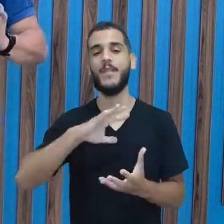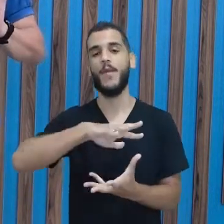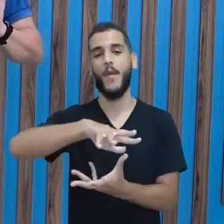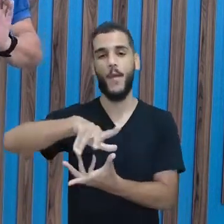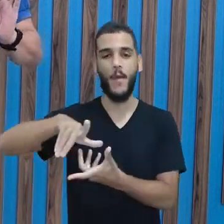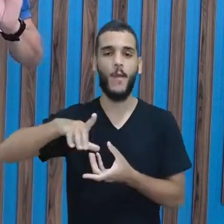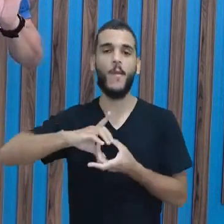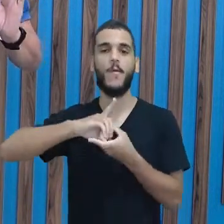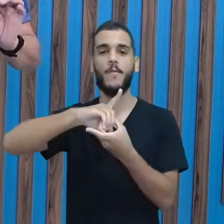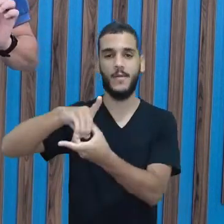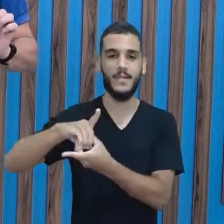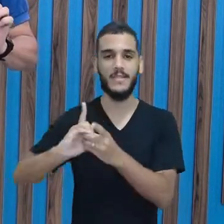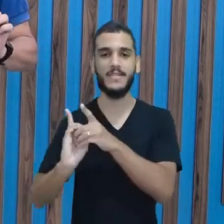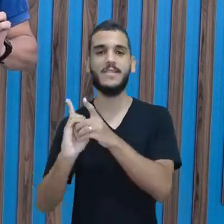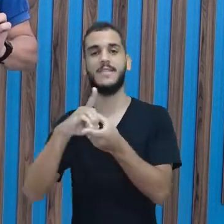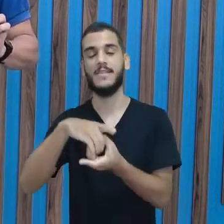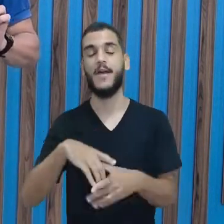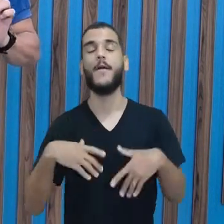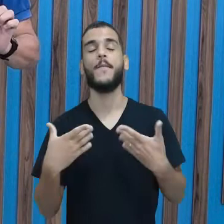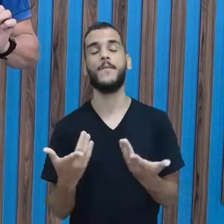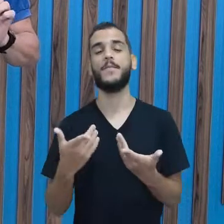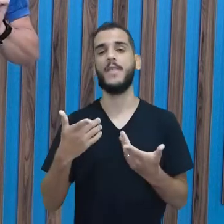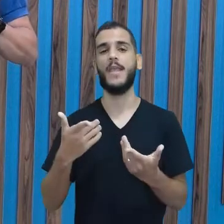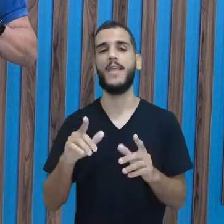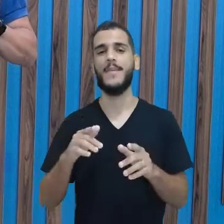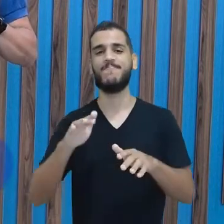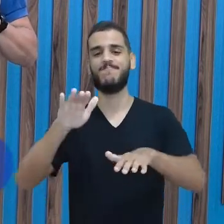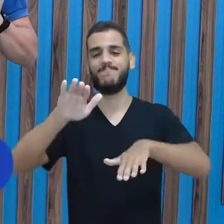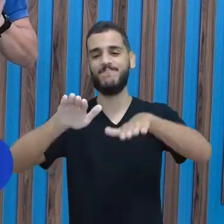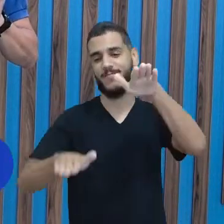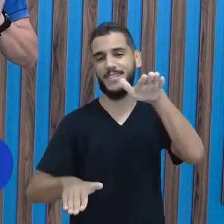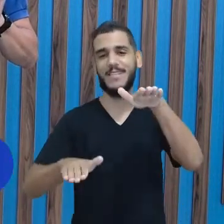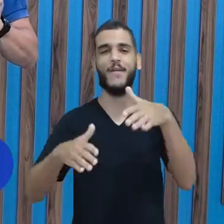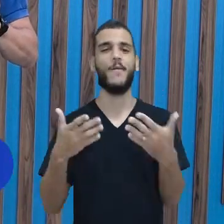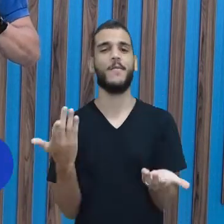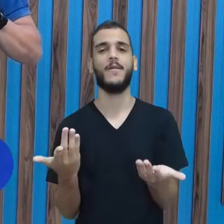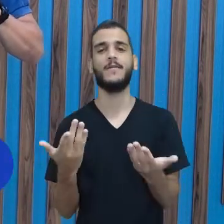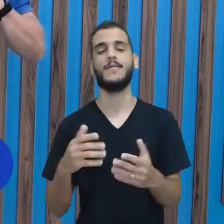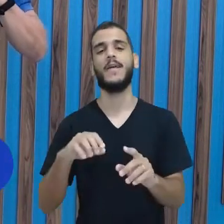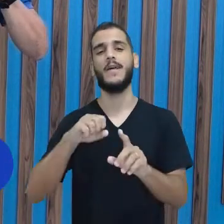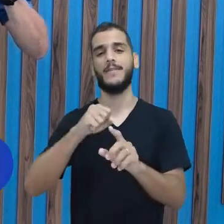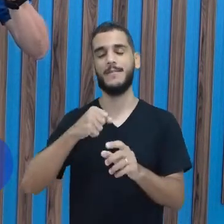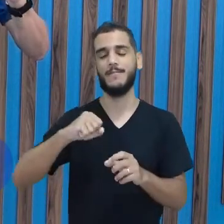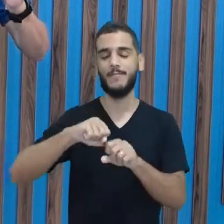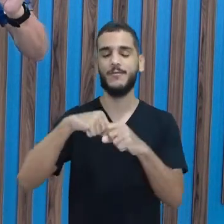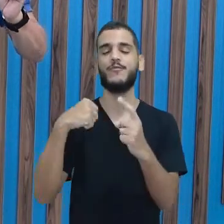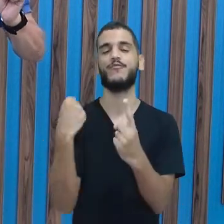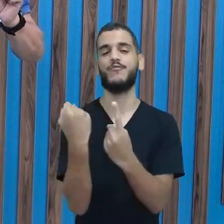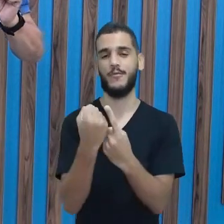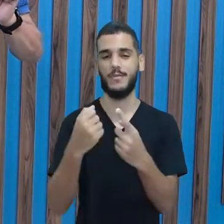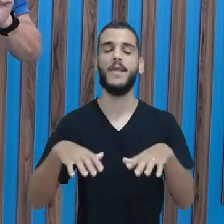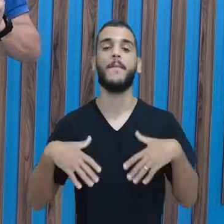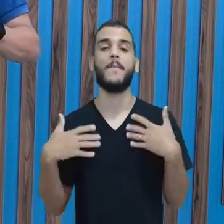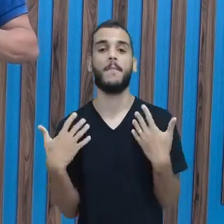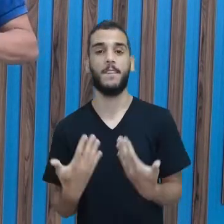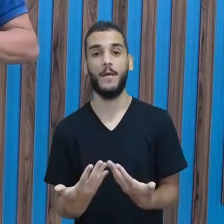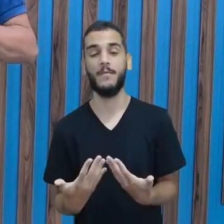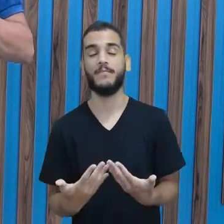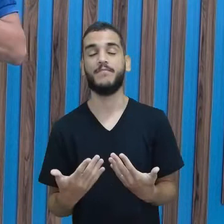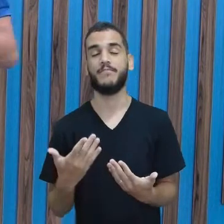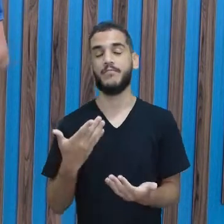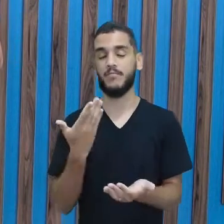desigualdades socioespaciais. Observe que esse tema a gente já vinha trabalhando, né, na aula anterior e nós